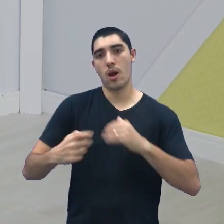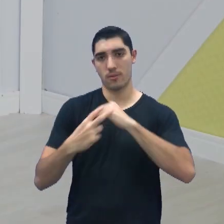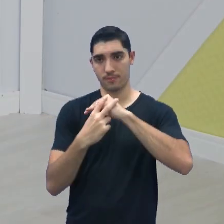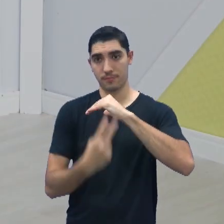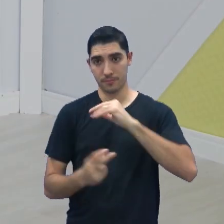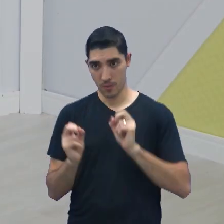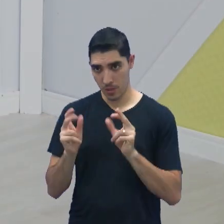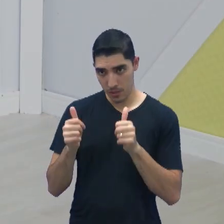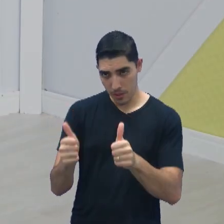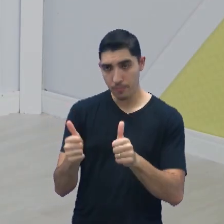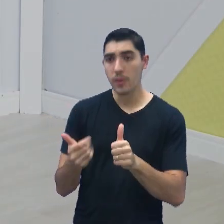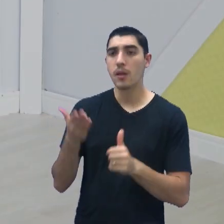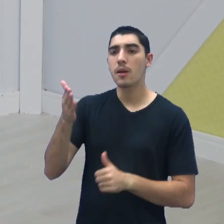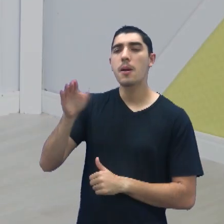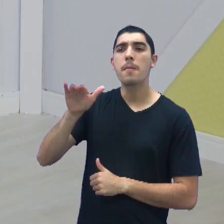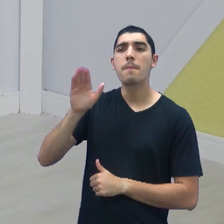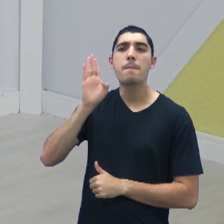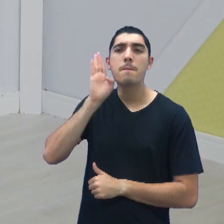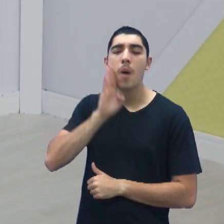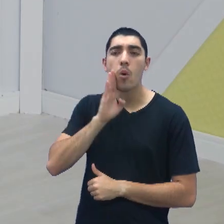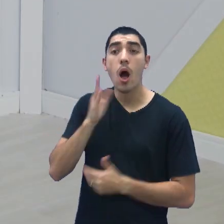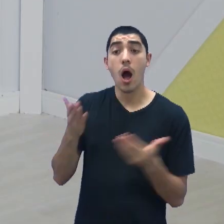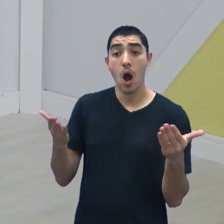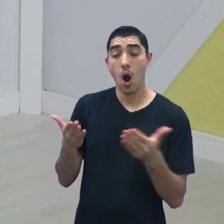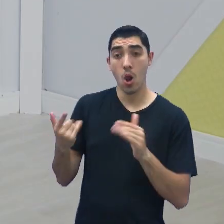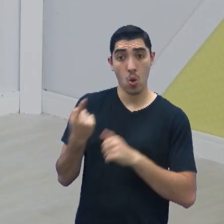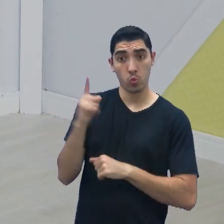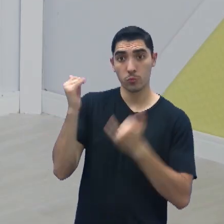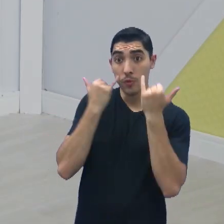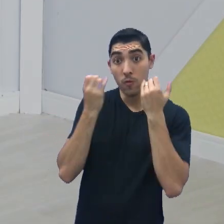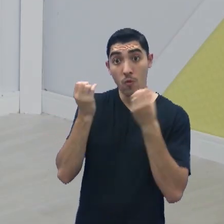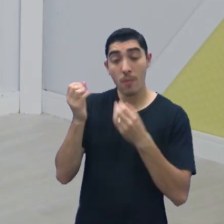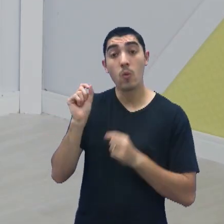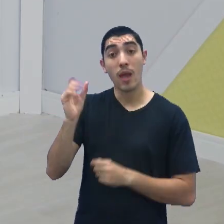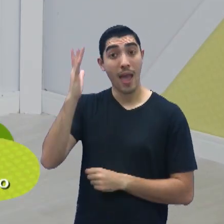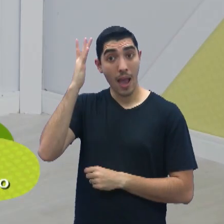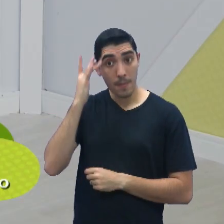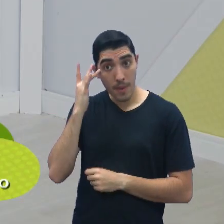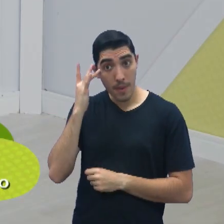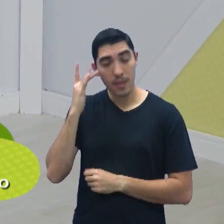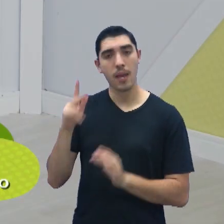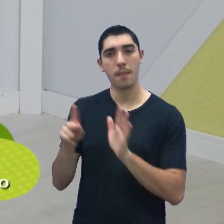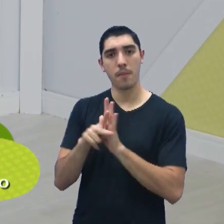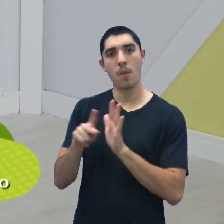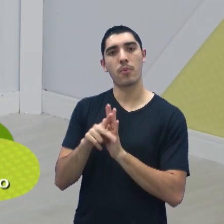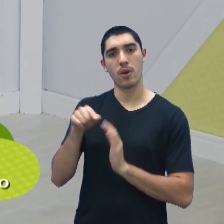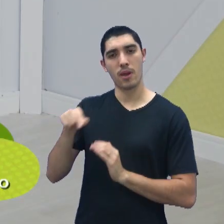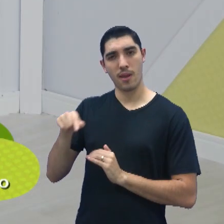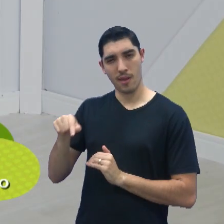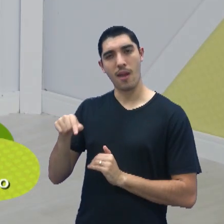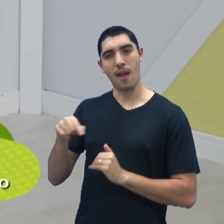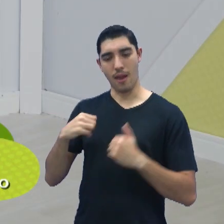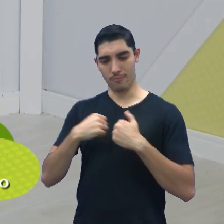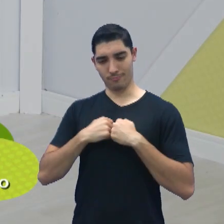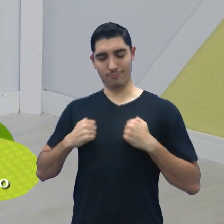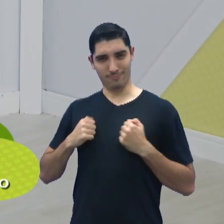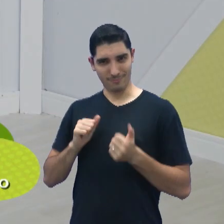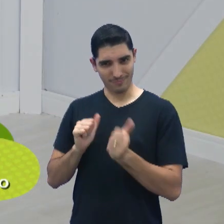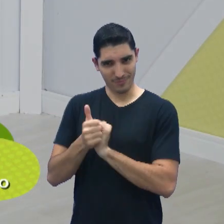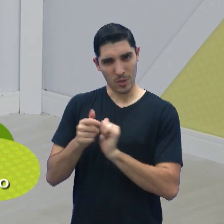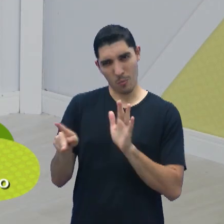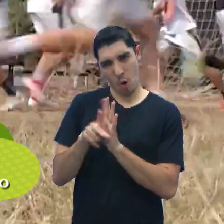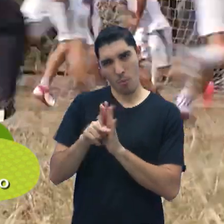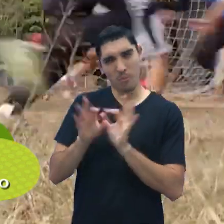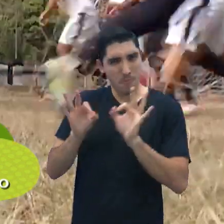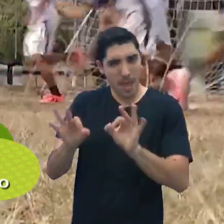certo? Paulito, pra gente fechar o Hora de hoje, amanhã, o time de futebol do Atleta Cidadão, que é representado pelo Clube Atlético Joseense, né,